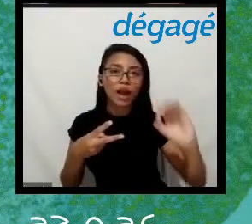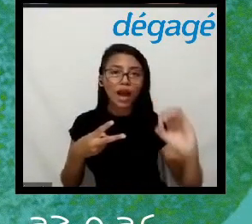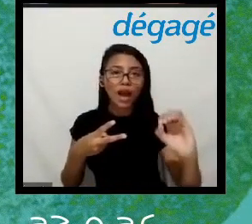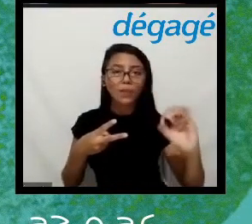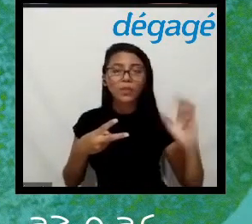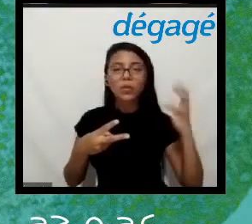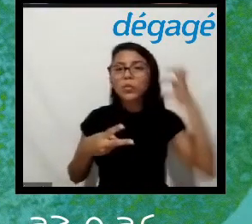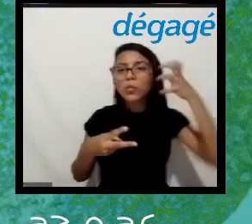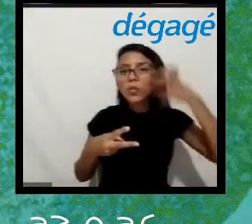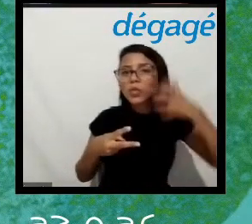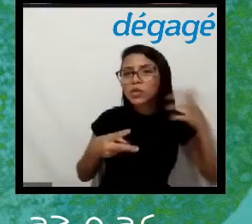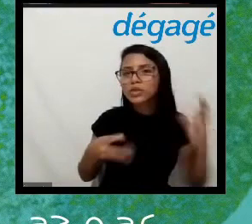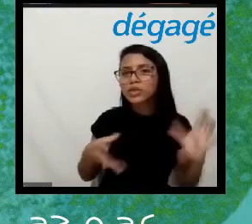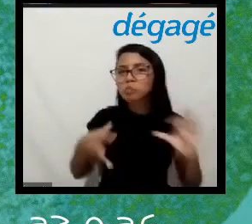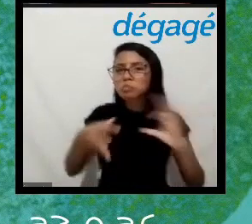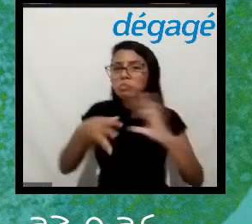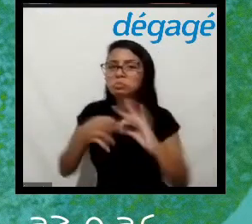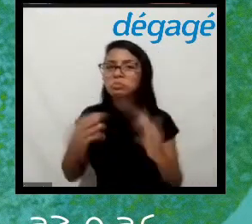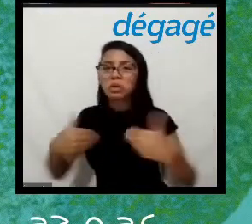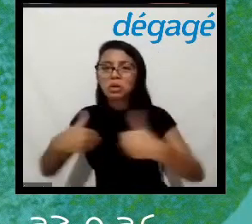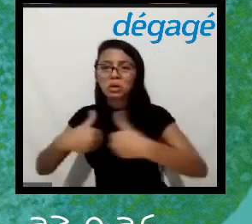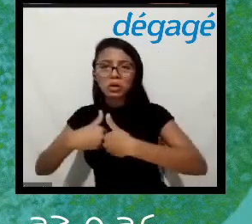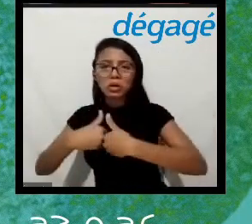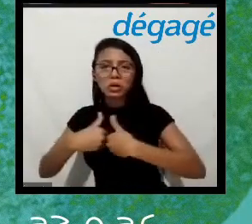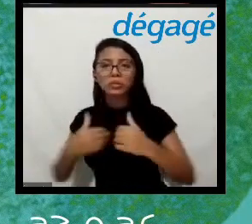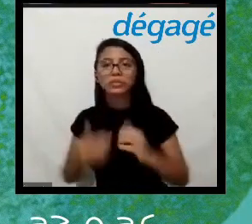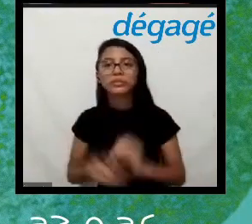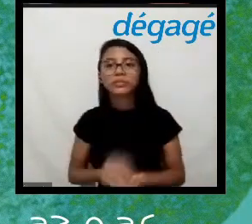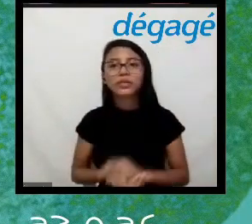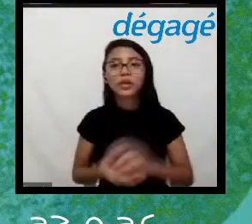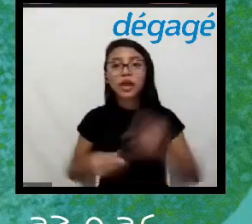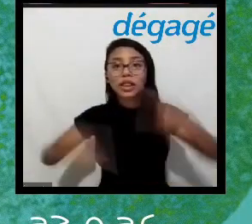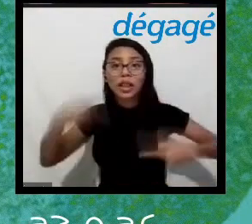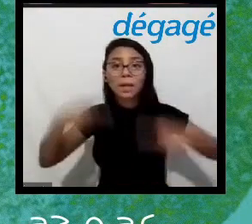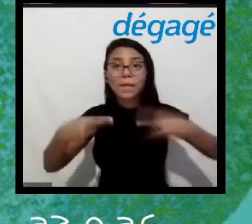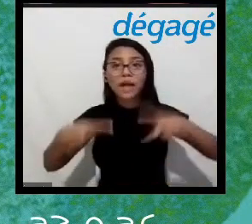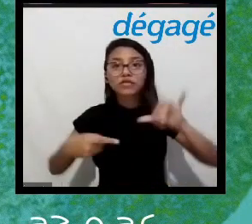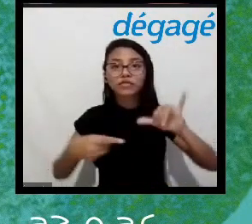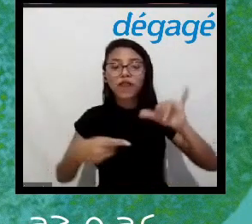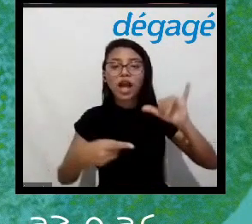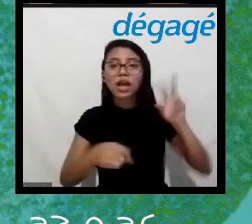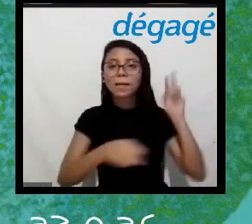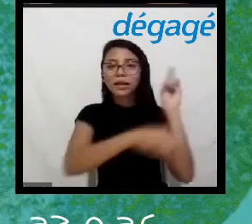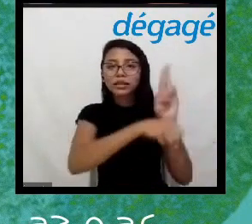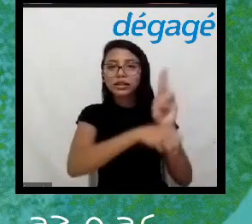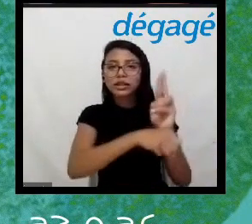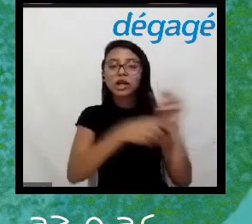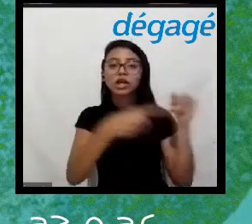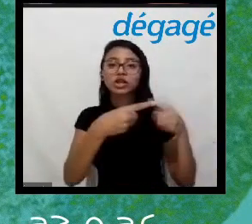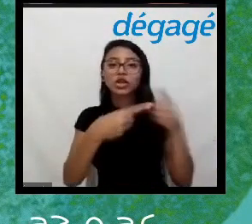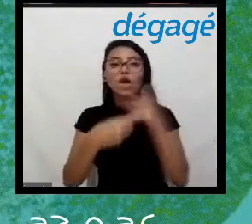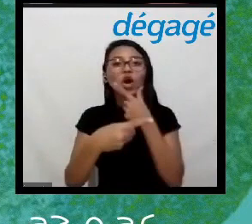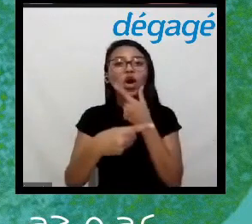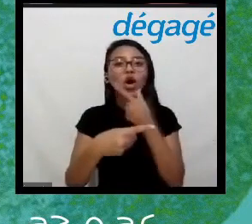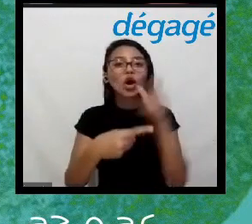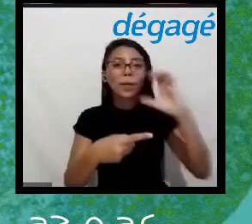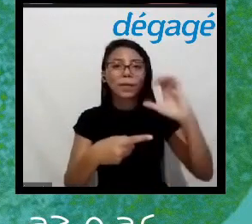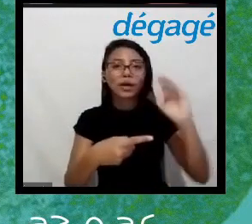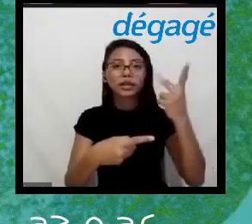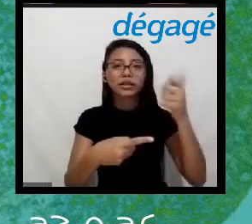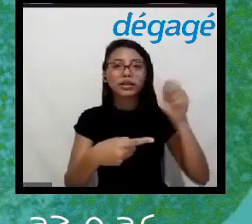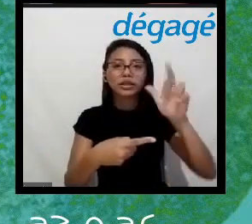de hoje será conduzido por Charles Feitosa. Para abrir as atividades desta noite, então, gostaríamos de convidar a